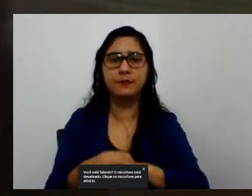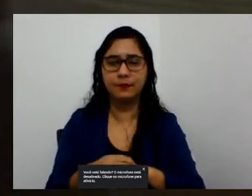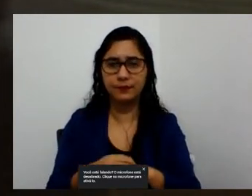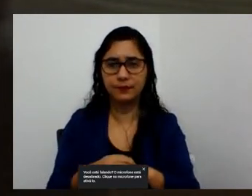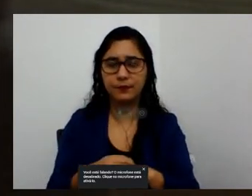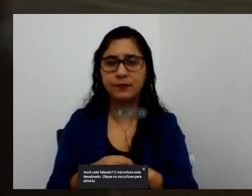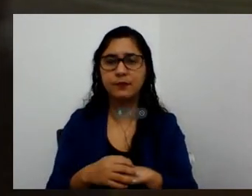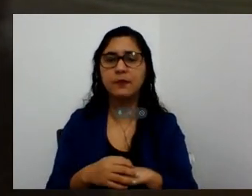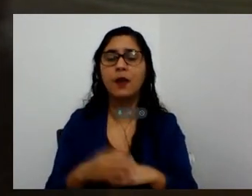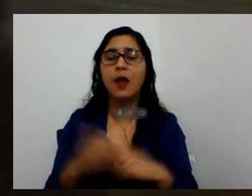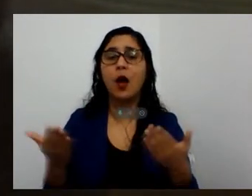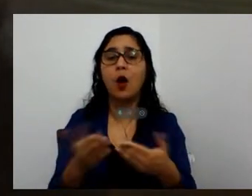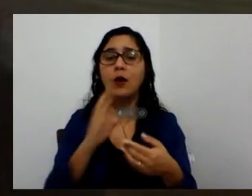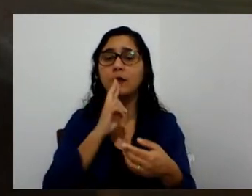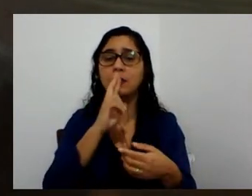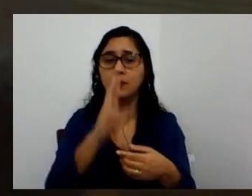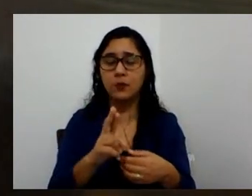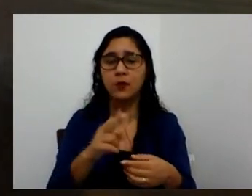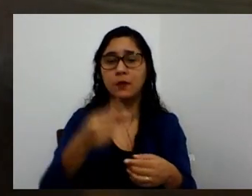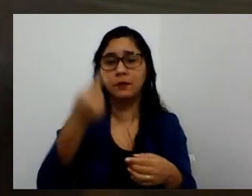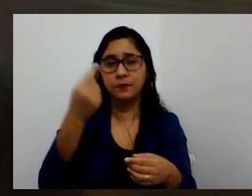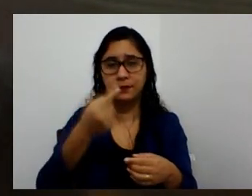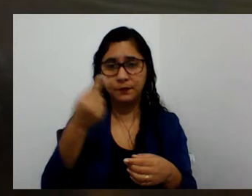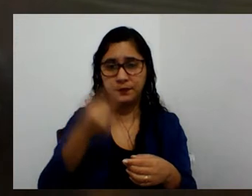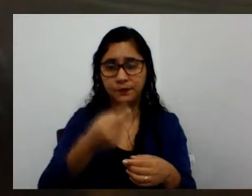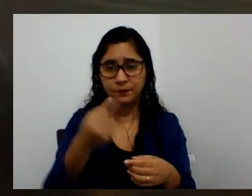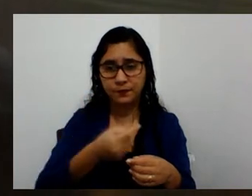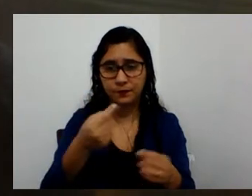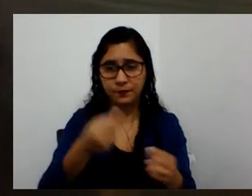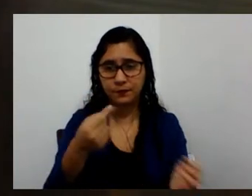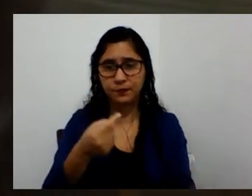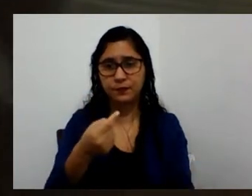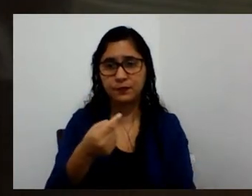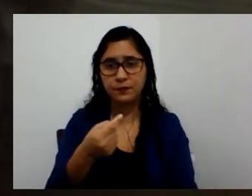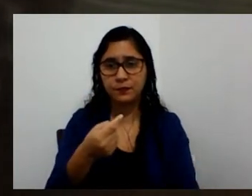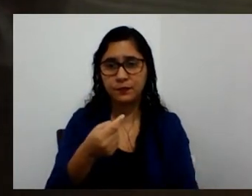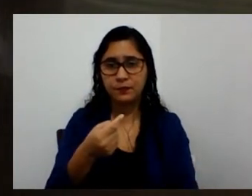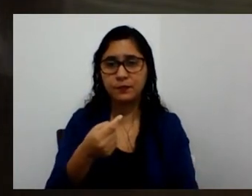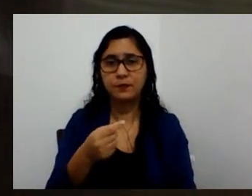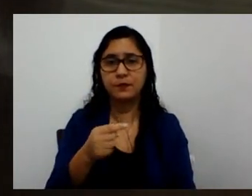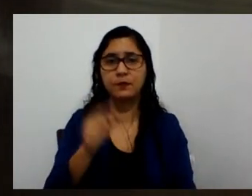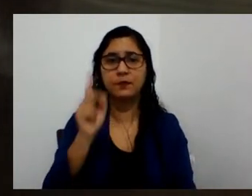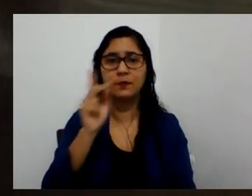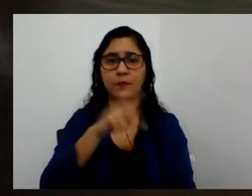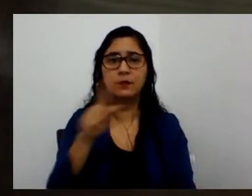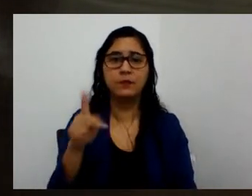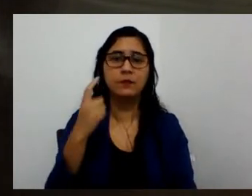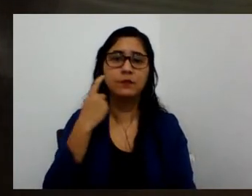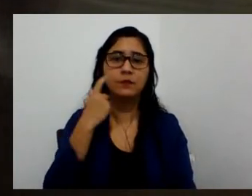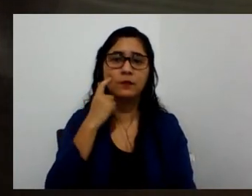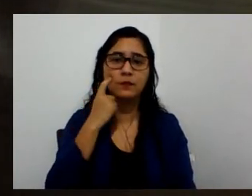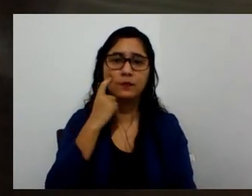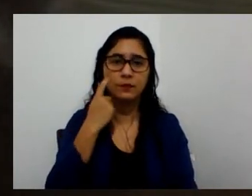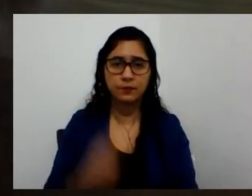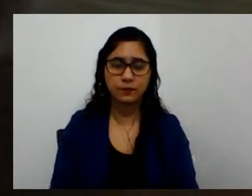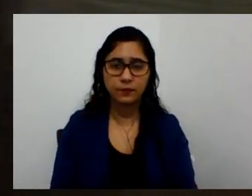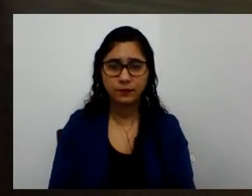Agora eu passo a palavra para a professora Wanda.